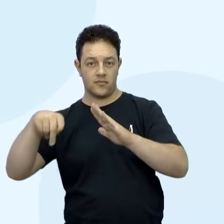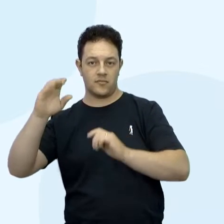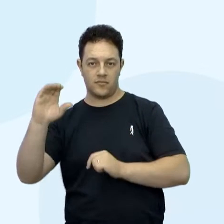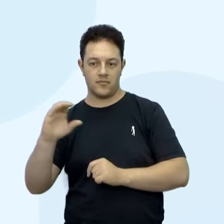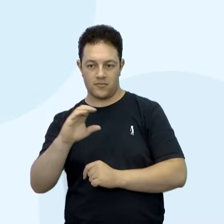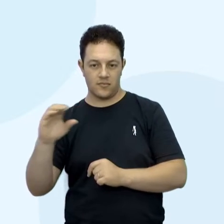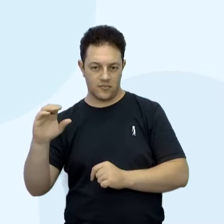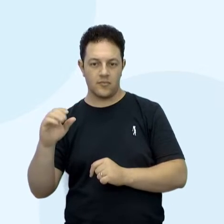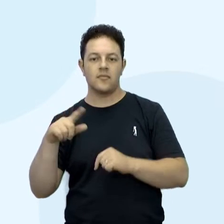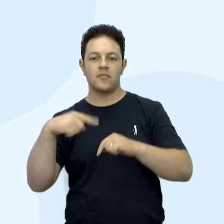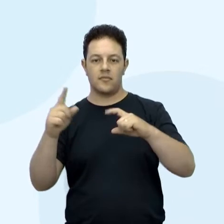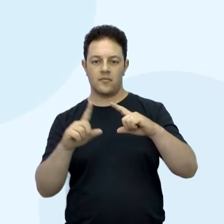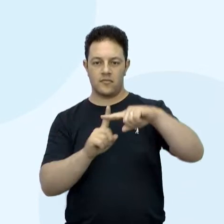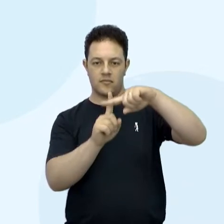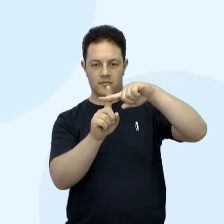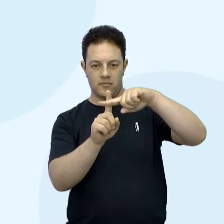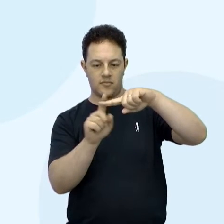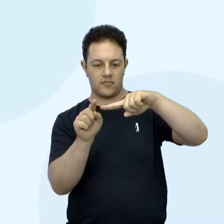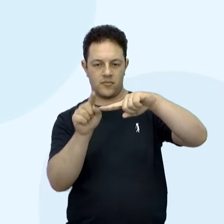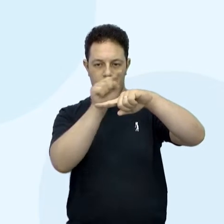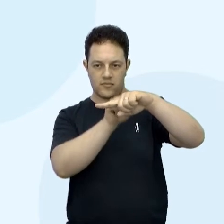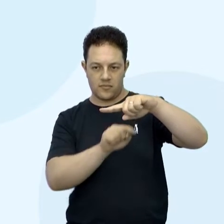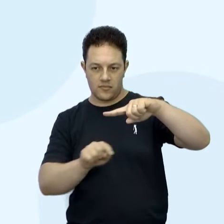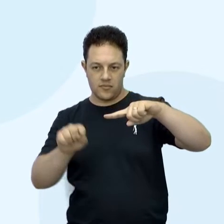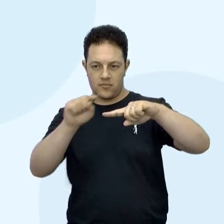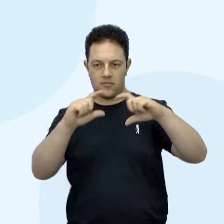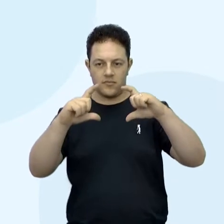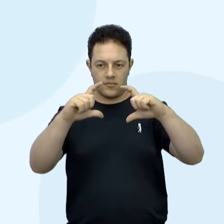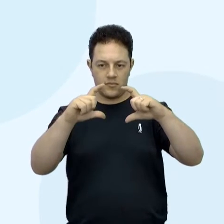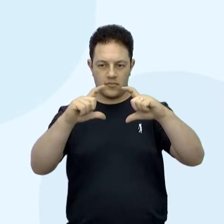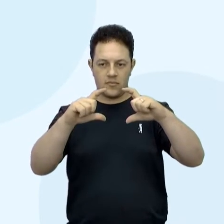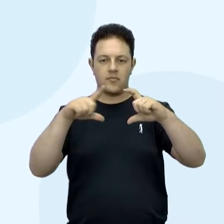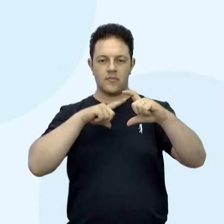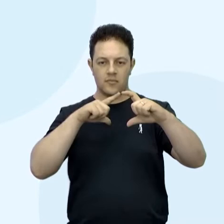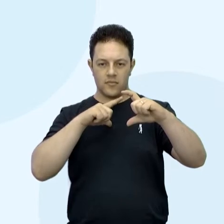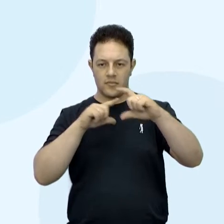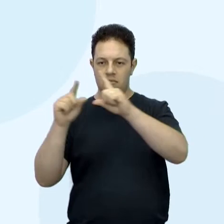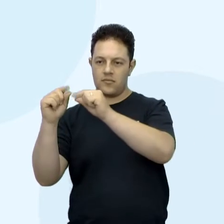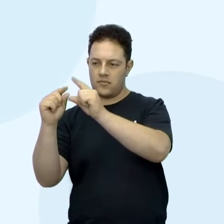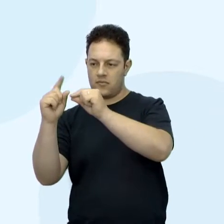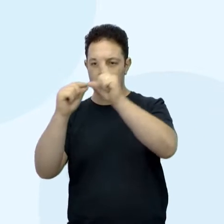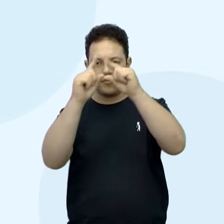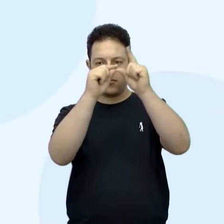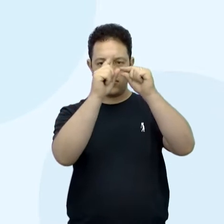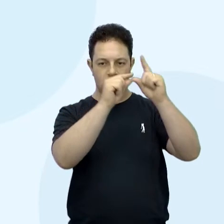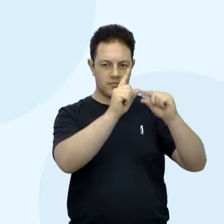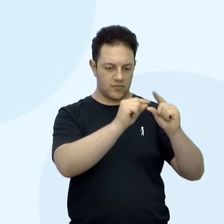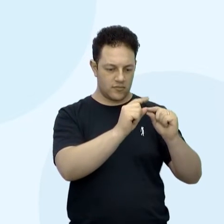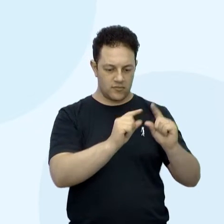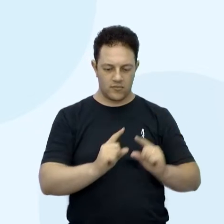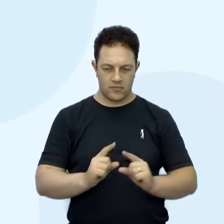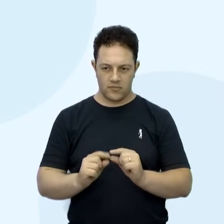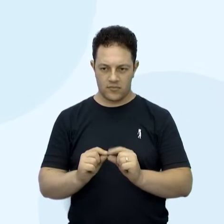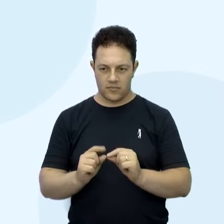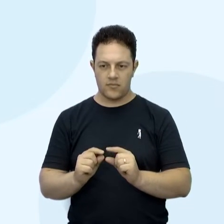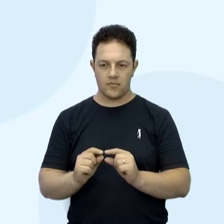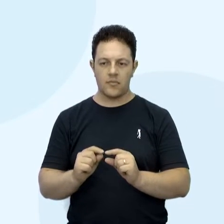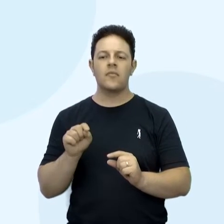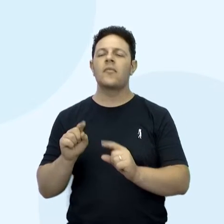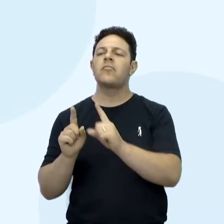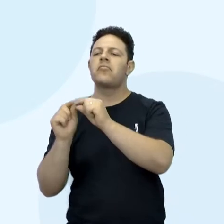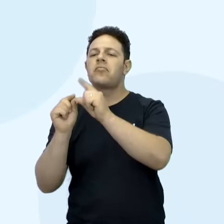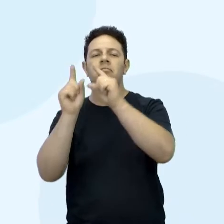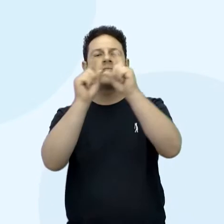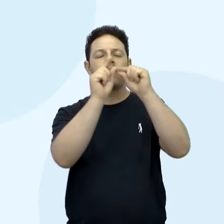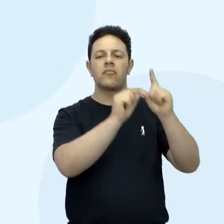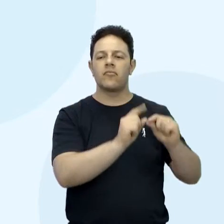Ao redor da cruz, nós temos um círculo, onde nós temos várias estrelinhas, e essas estrelinhas, elas representam